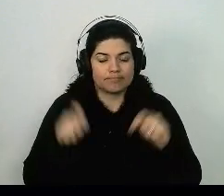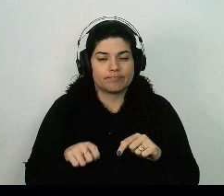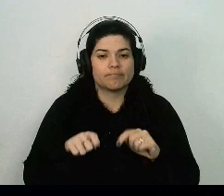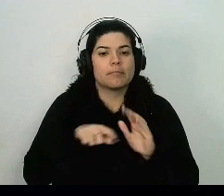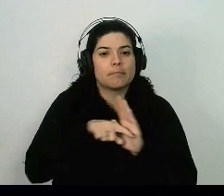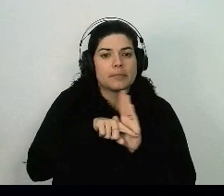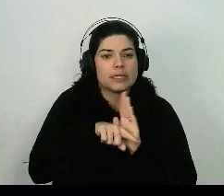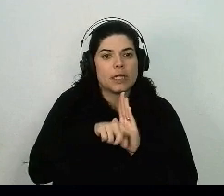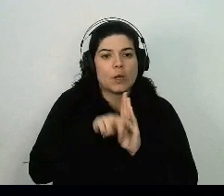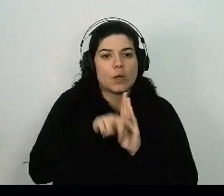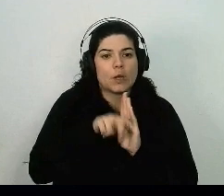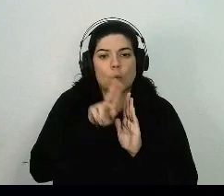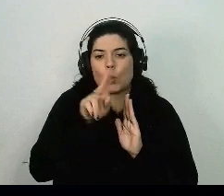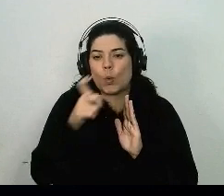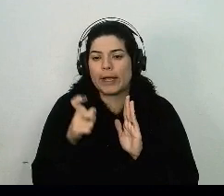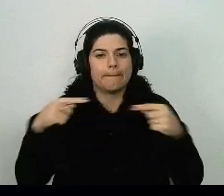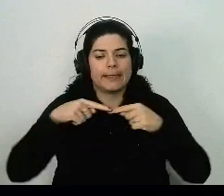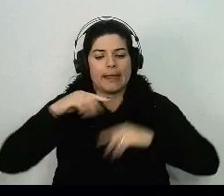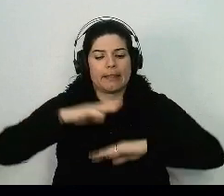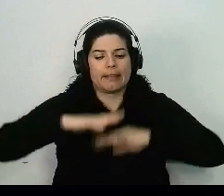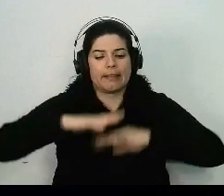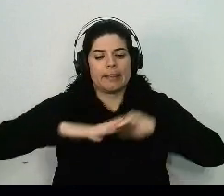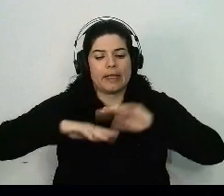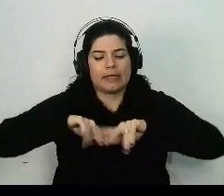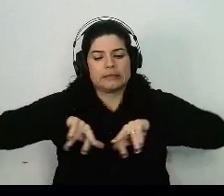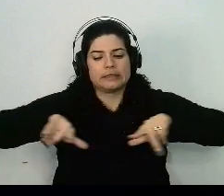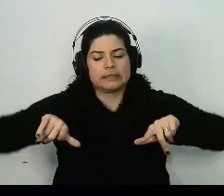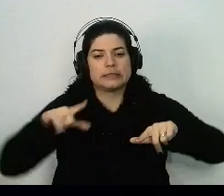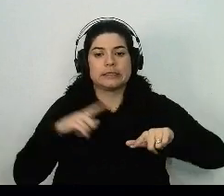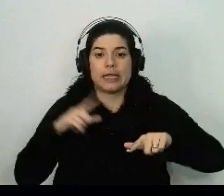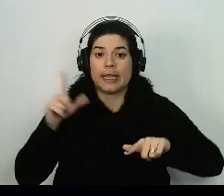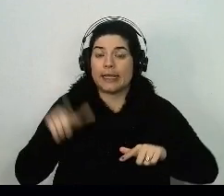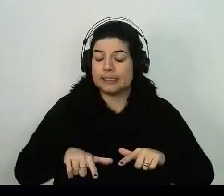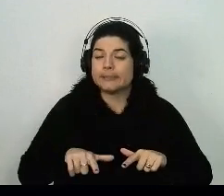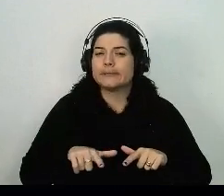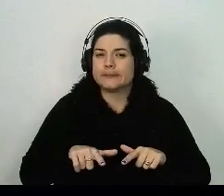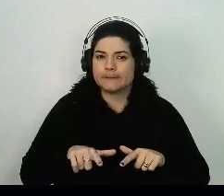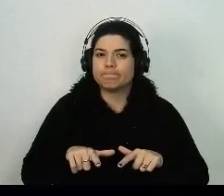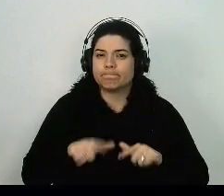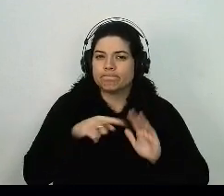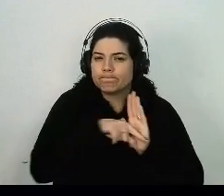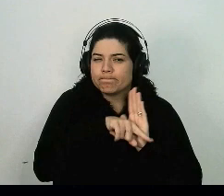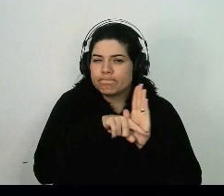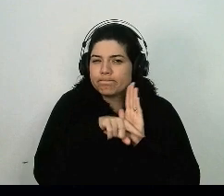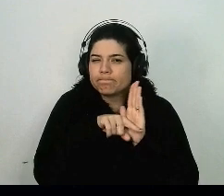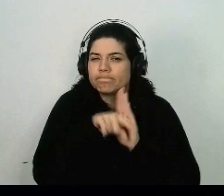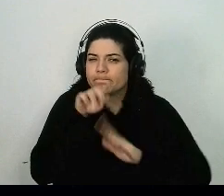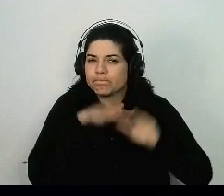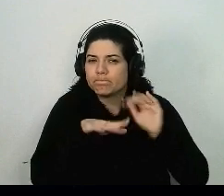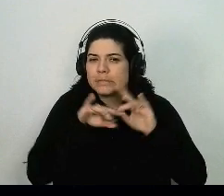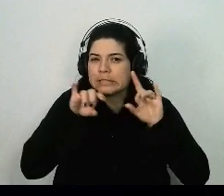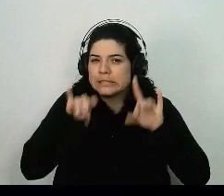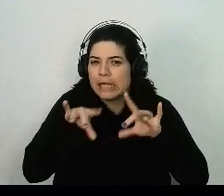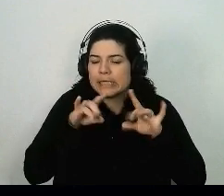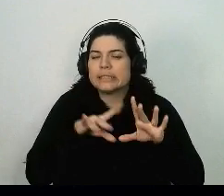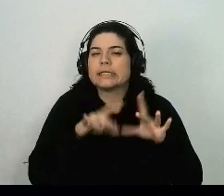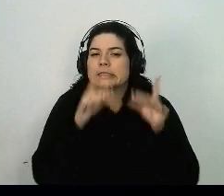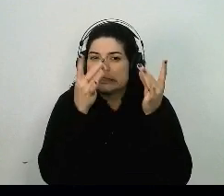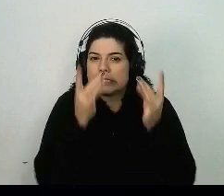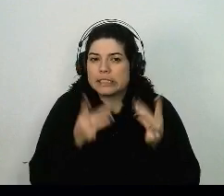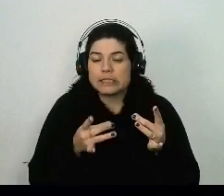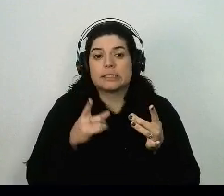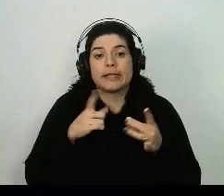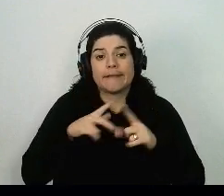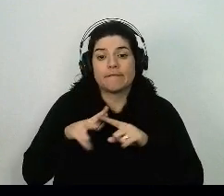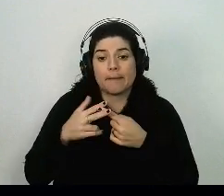uma variedade de técnicas, então ela é sistemática, ela é feita de forma técnica. Ferramentas e metodologias para chegar